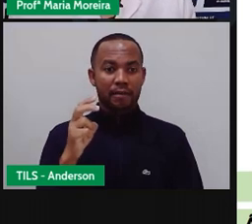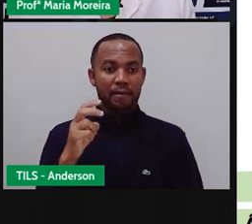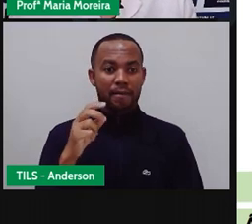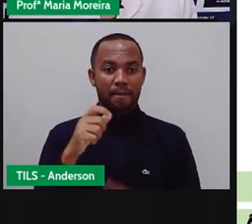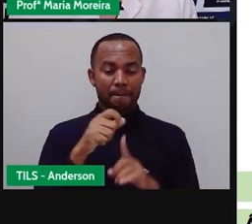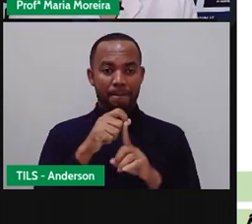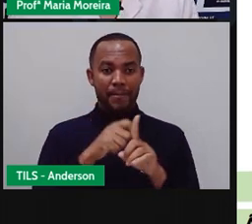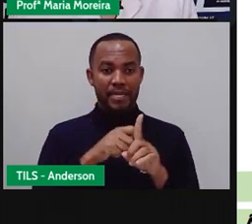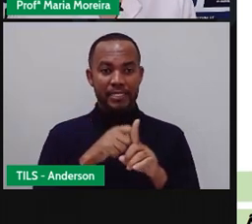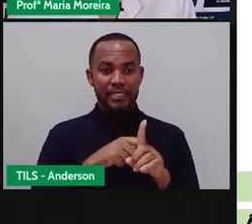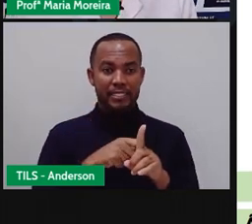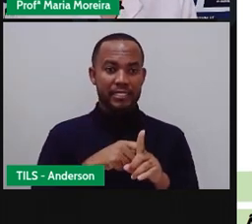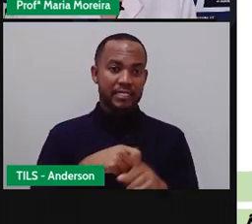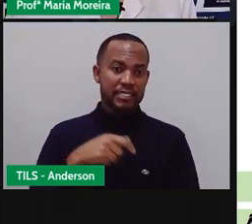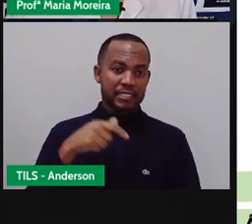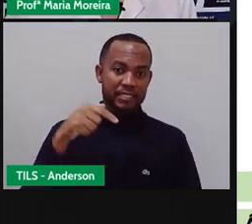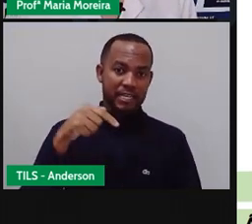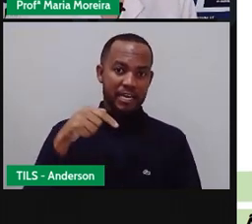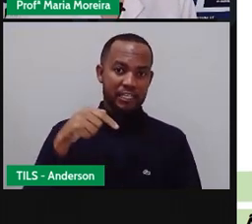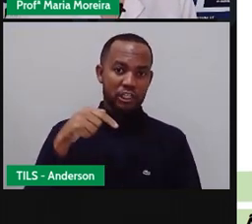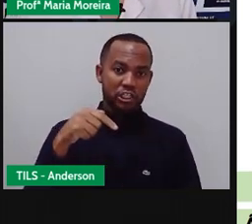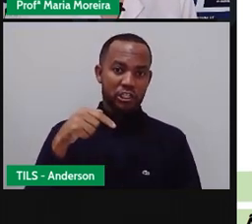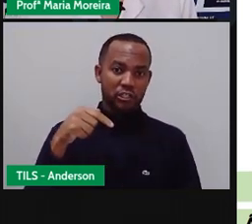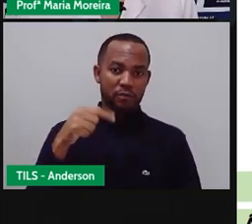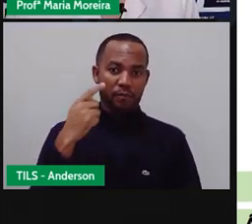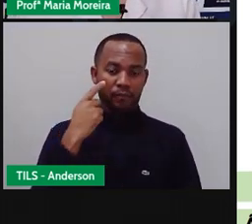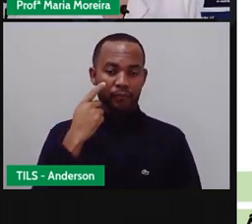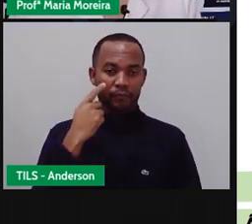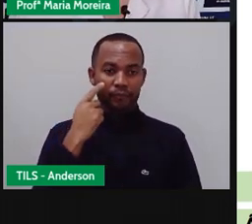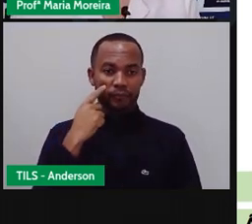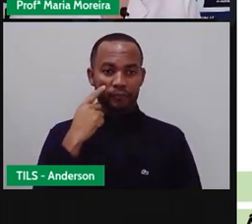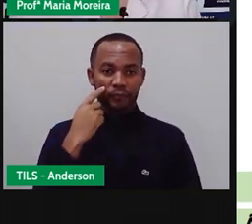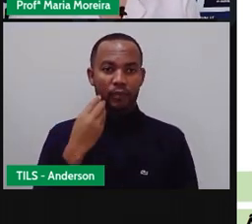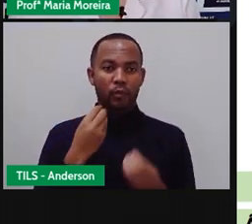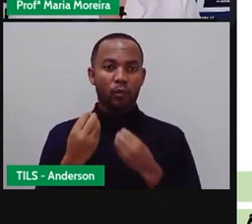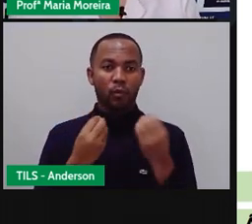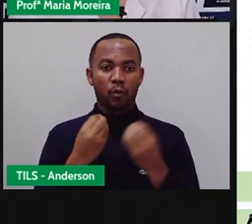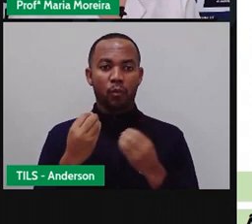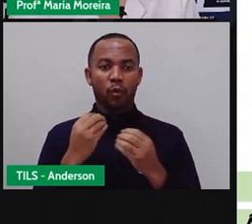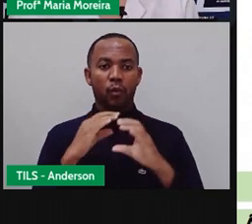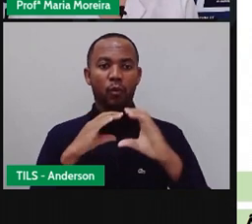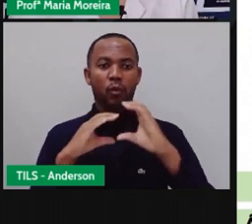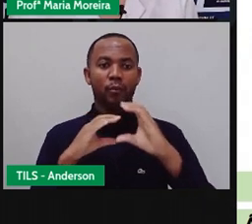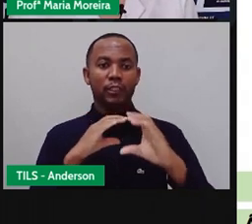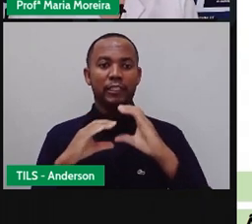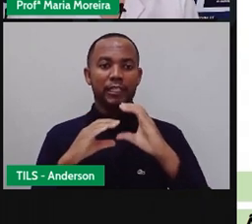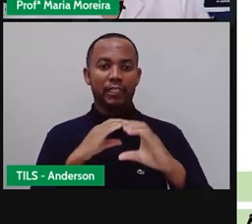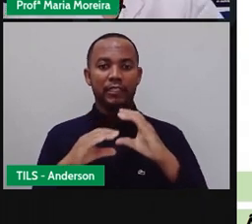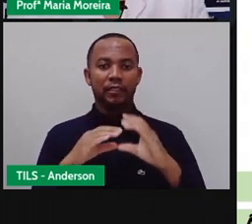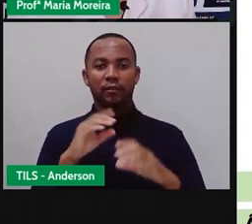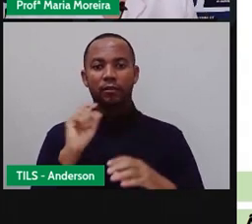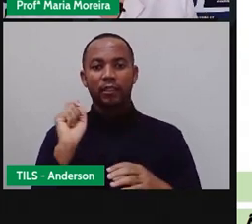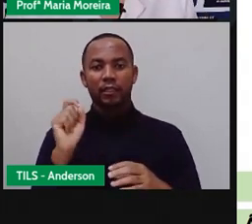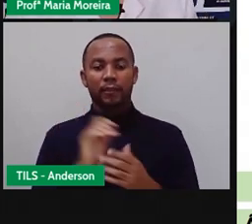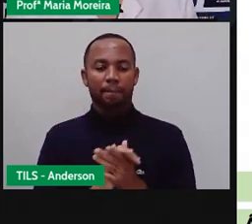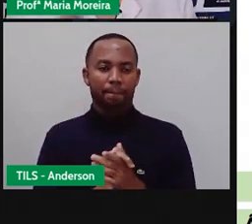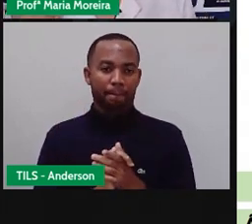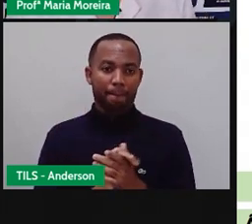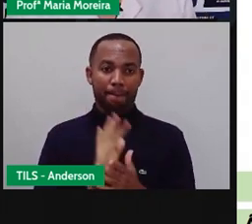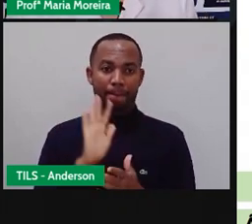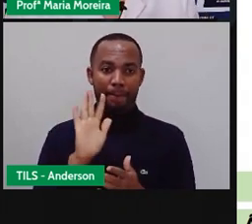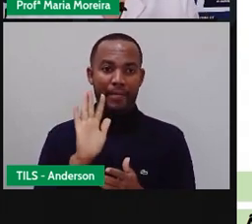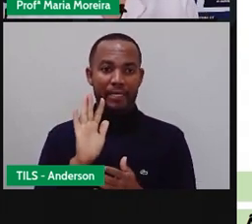falando sobre os meios de comunicação Nossa área de conhecimento interdisciplinar um